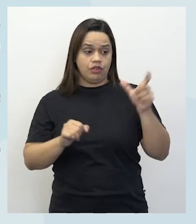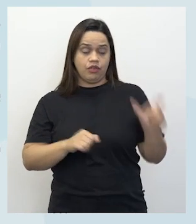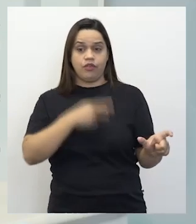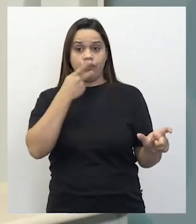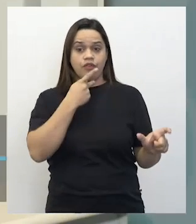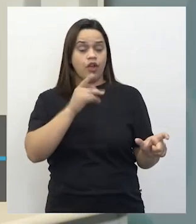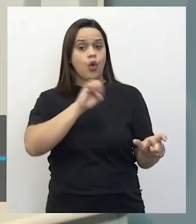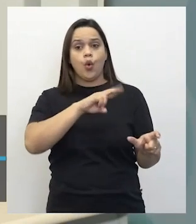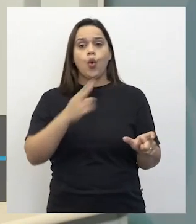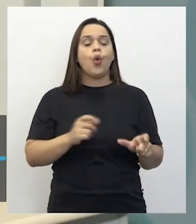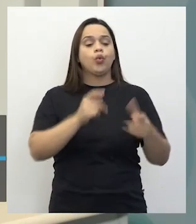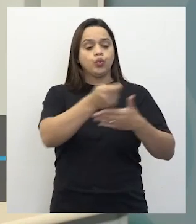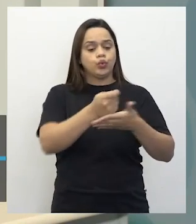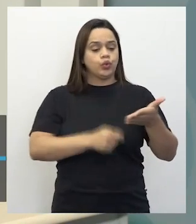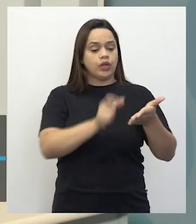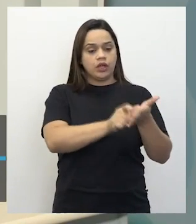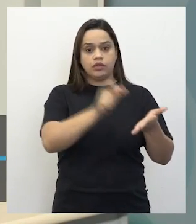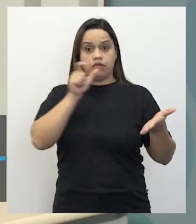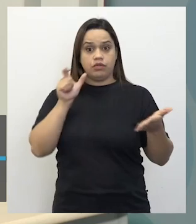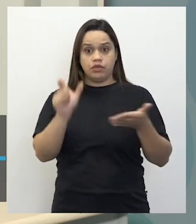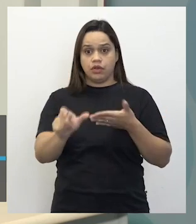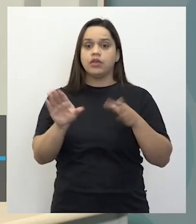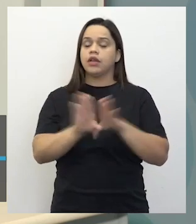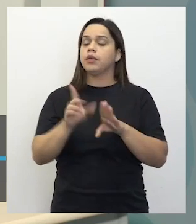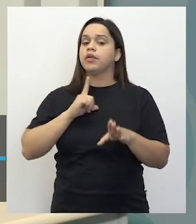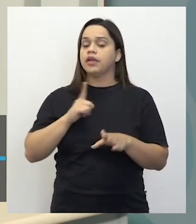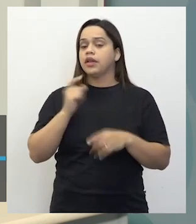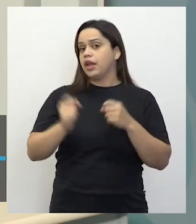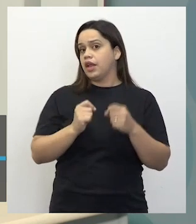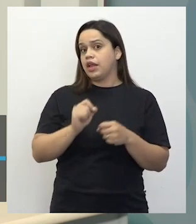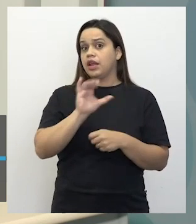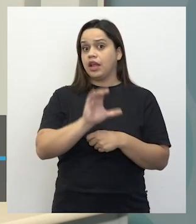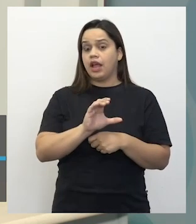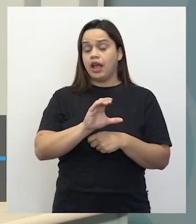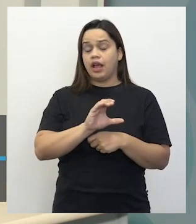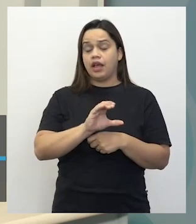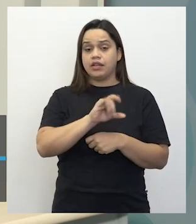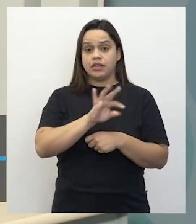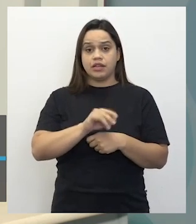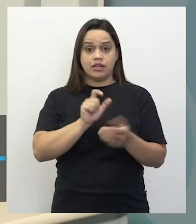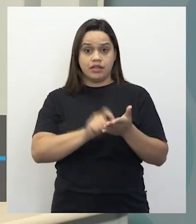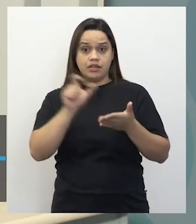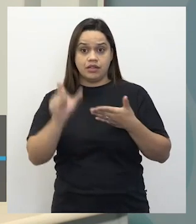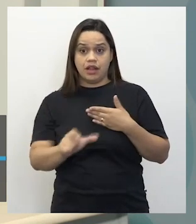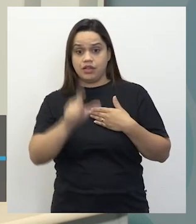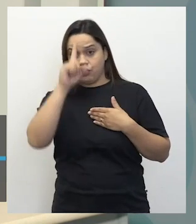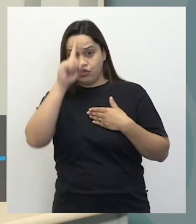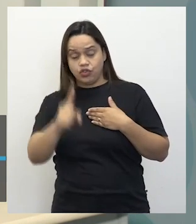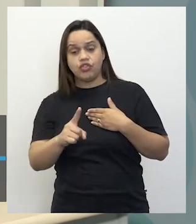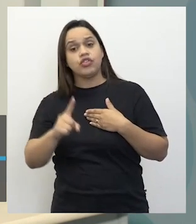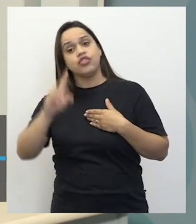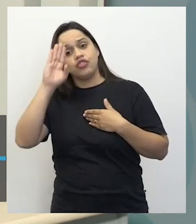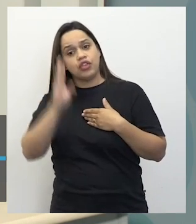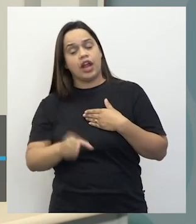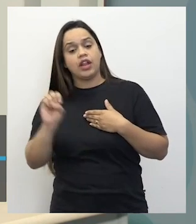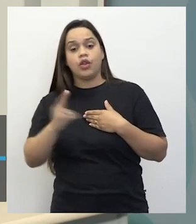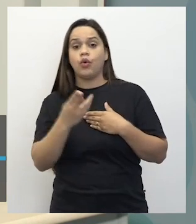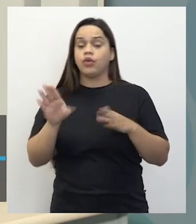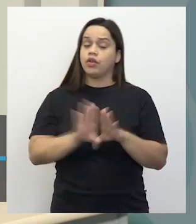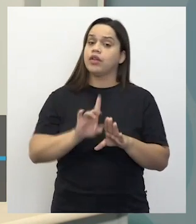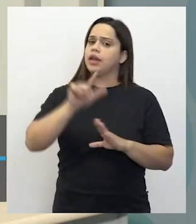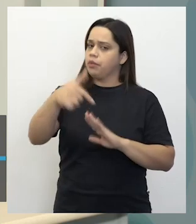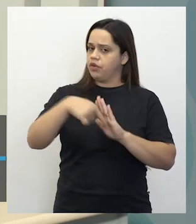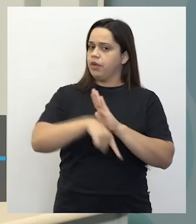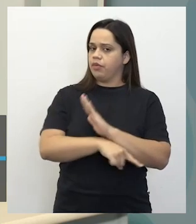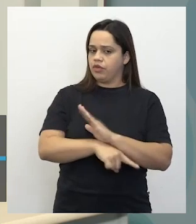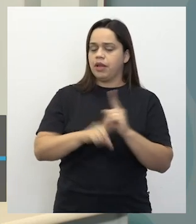eu for retirar uma fala de alguém do texto, né? Eu tenho uma citação direta, uma citação indireta. A gente vai aprofundar isso porque vocês estão no 6º ano.